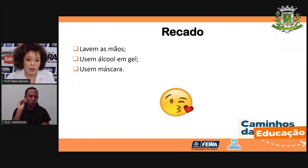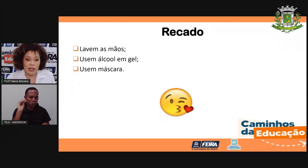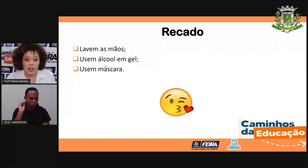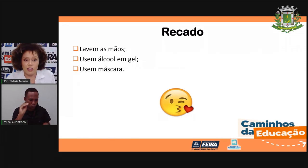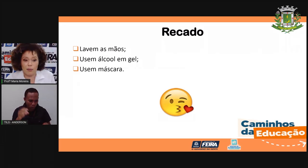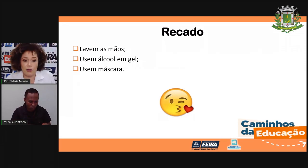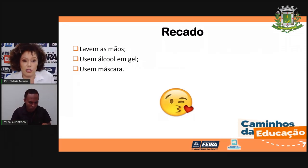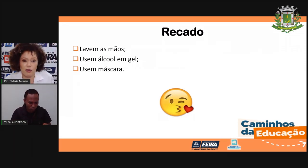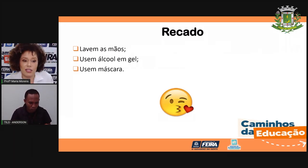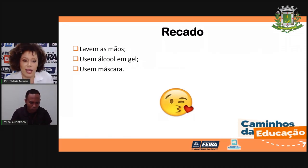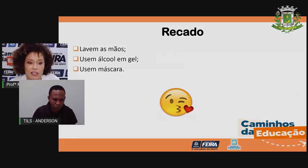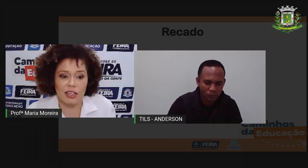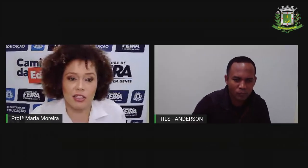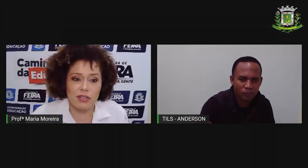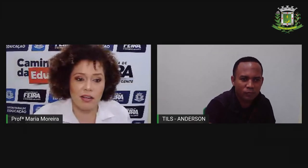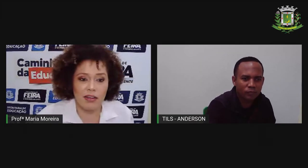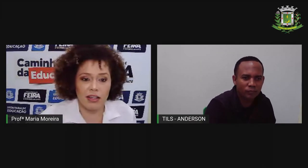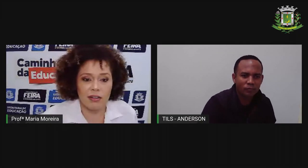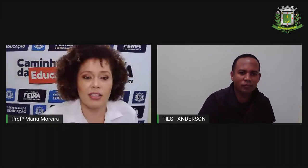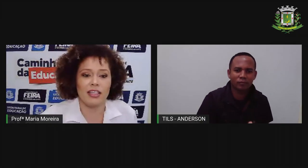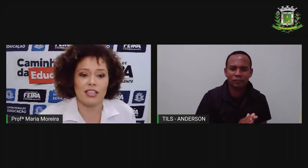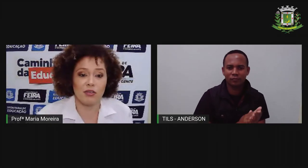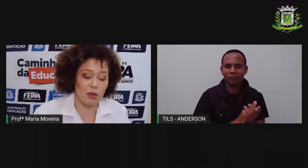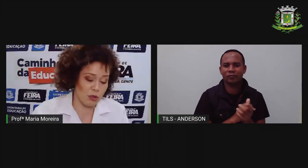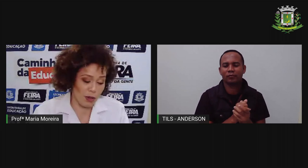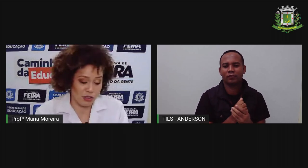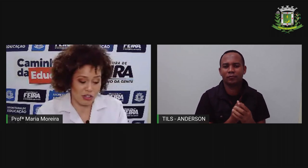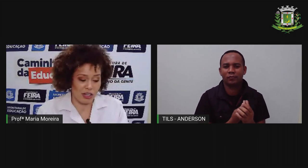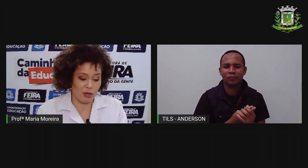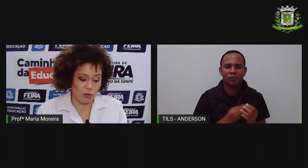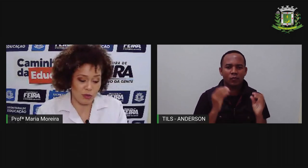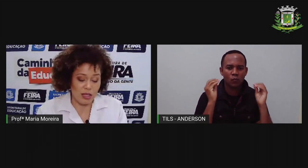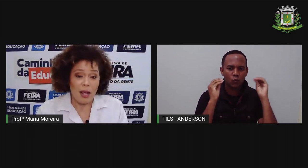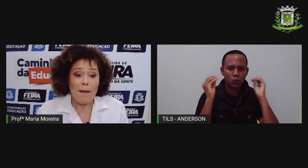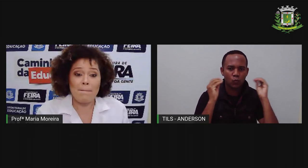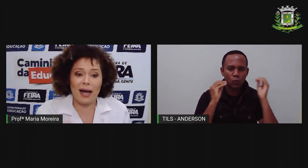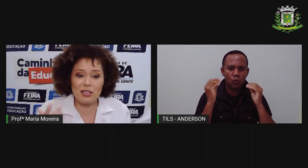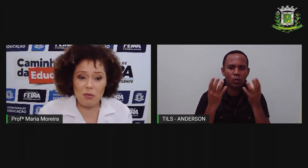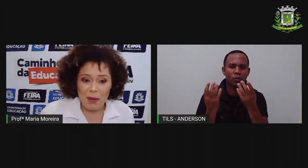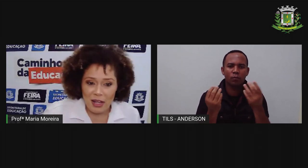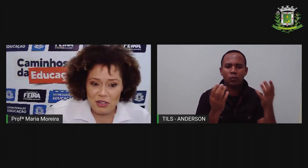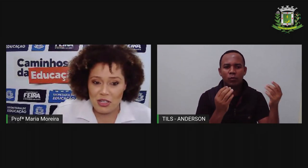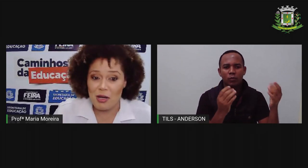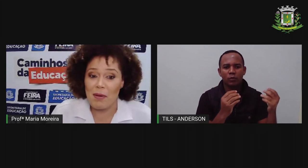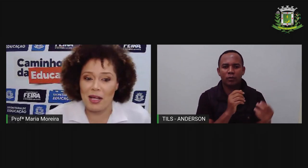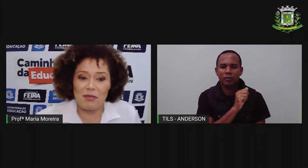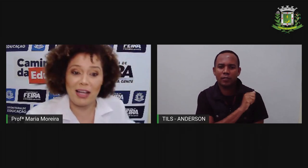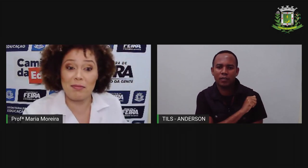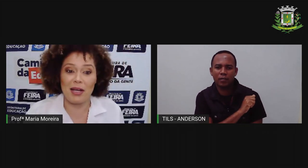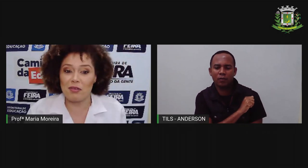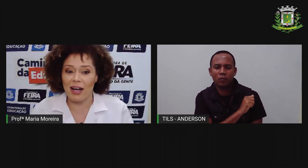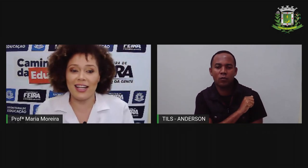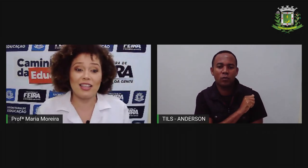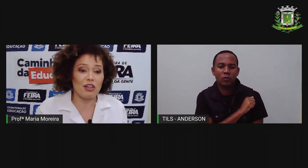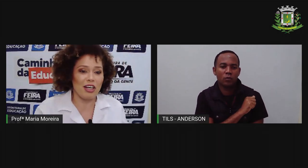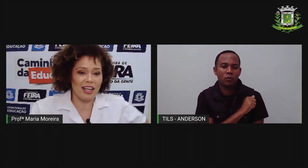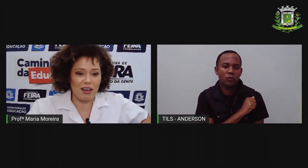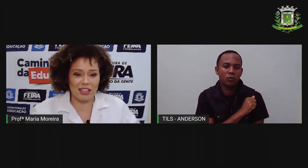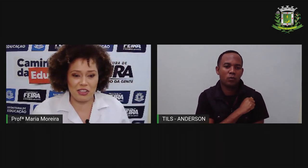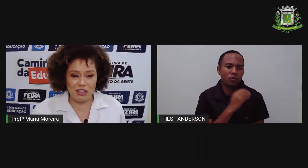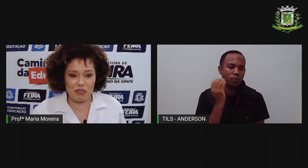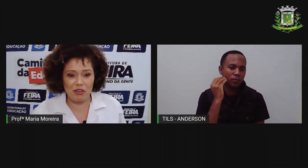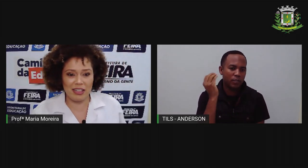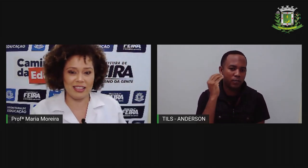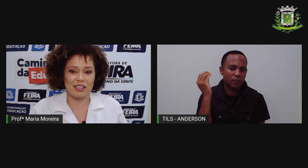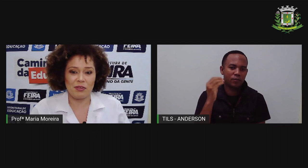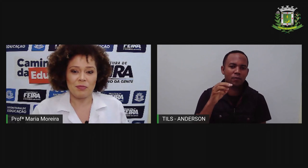mandar. Deixa eu tirar o slide aqui. Deixa eu ver se ela vai... Isso. Temos beijinhos. Mais um beijo, gente. A Maria Eduarda. A Maria Eduarda adora a